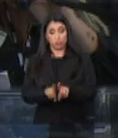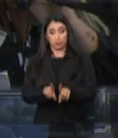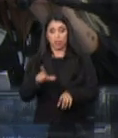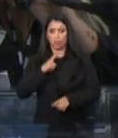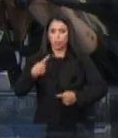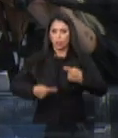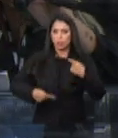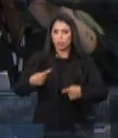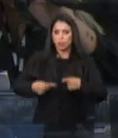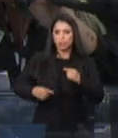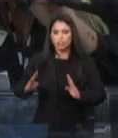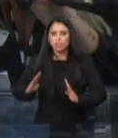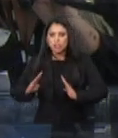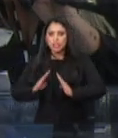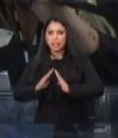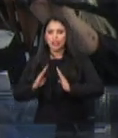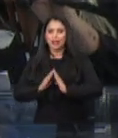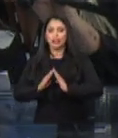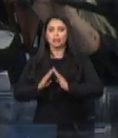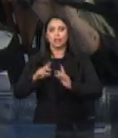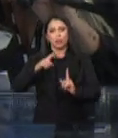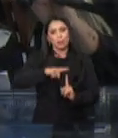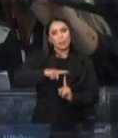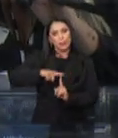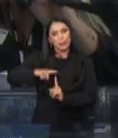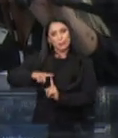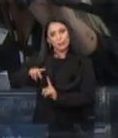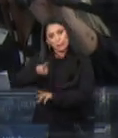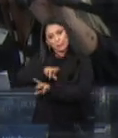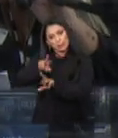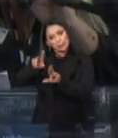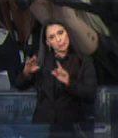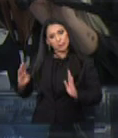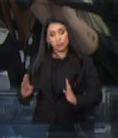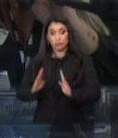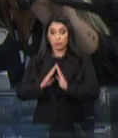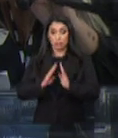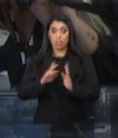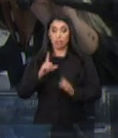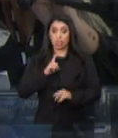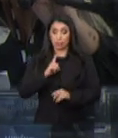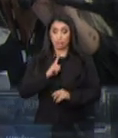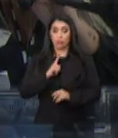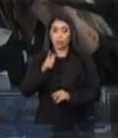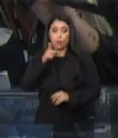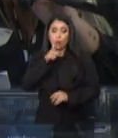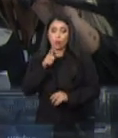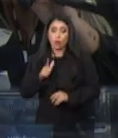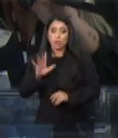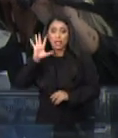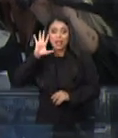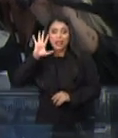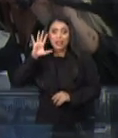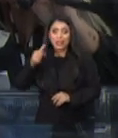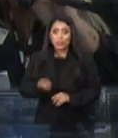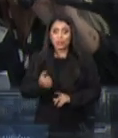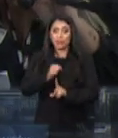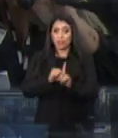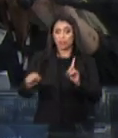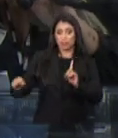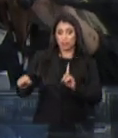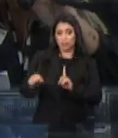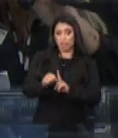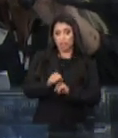Habitacional com várias tipologias de moradia que dê conta da complexidade de sociais